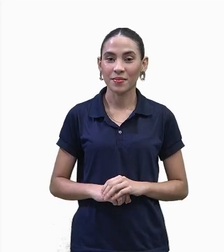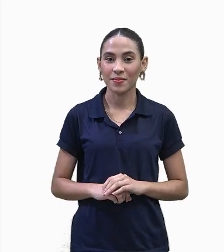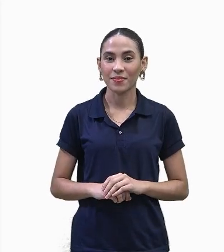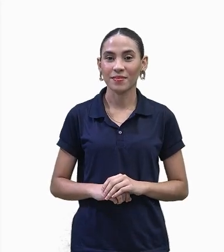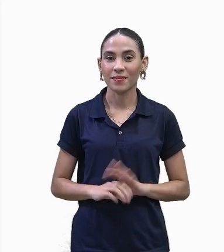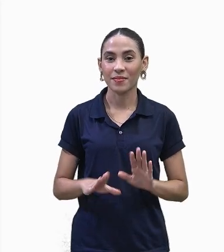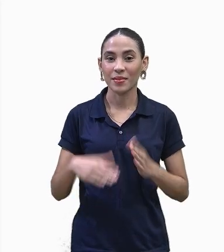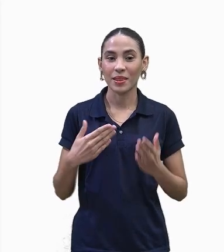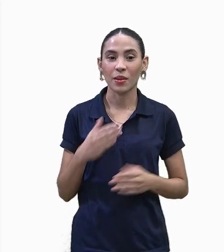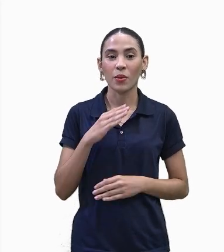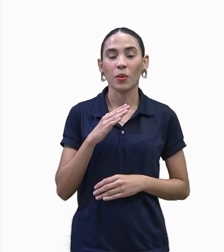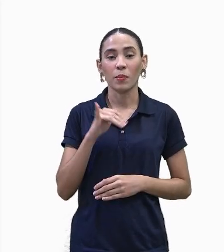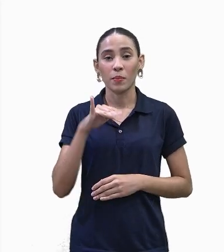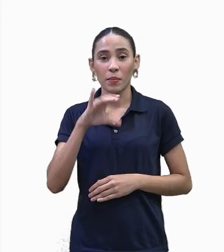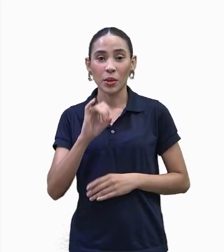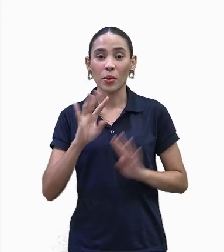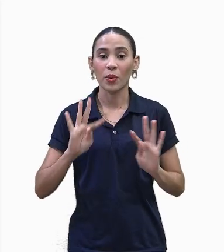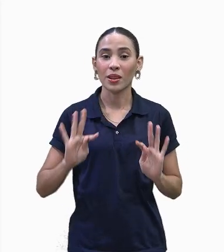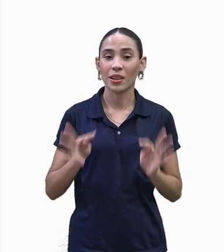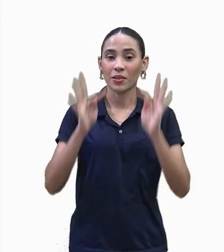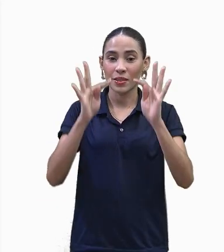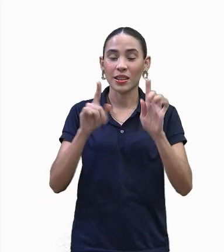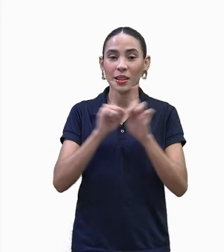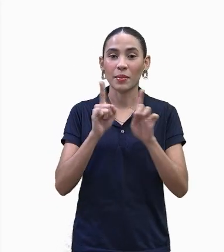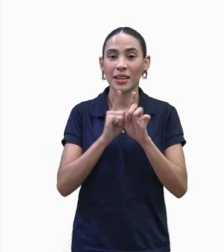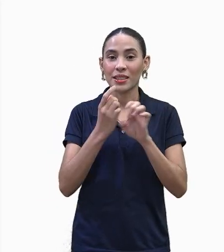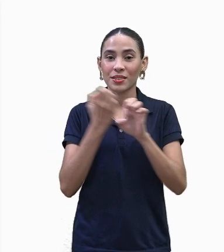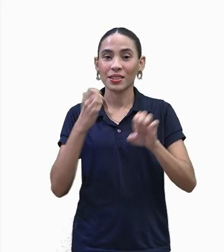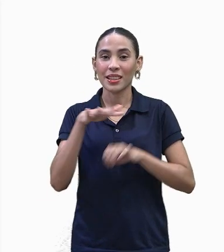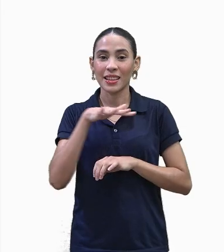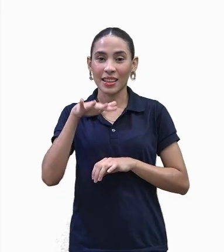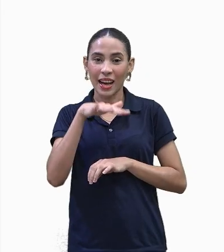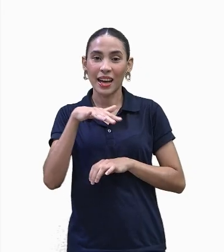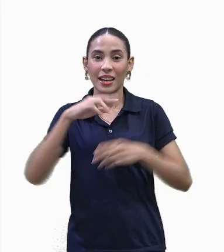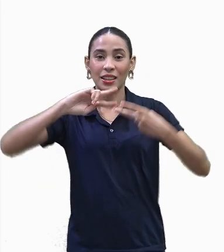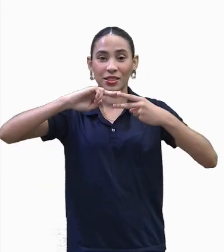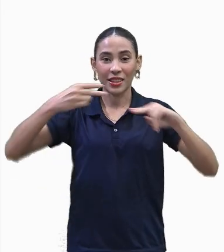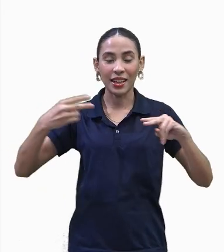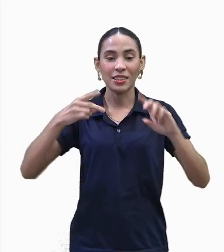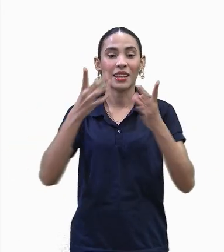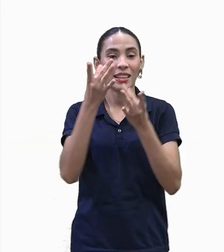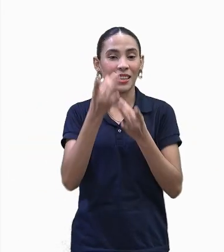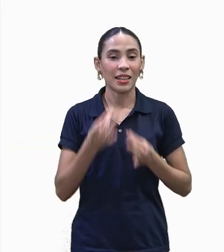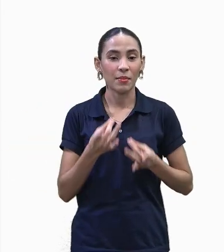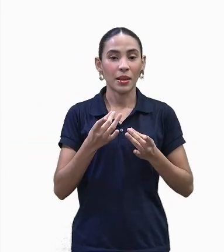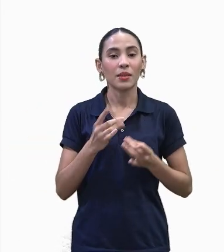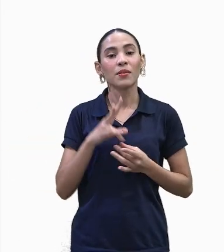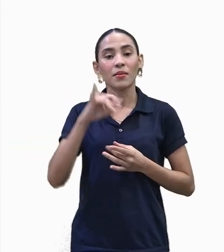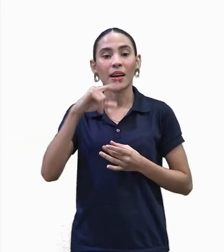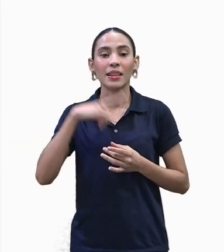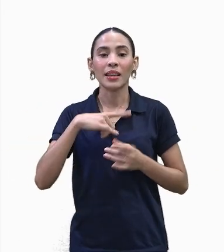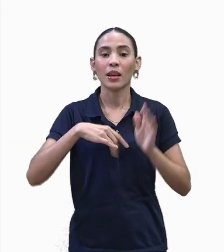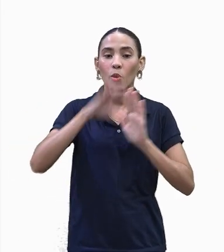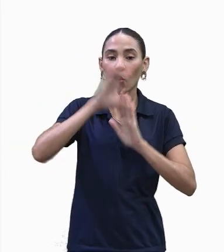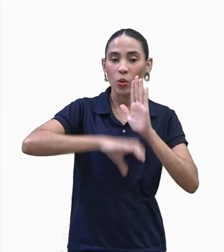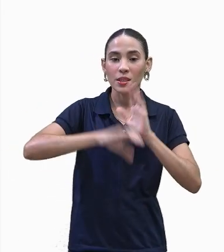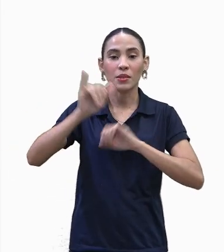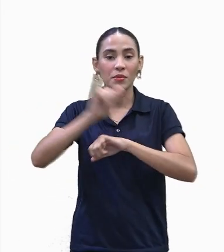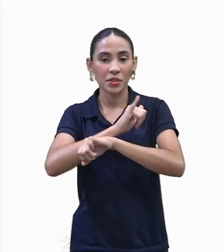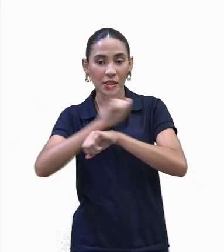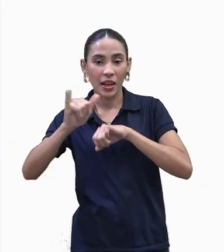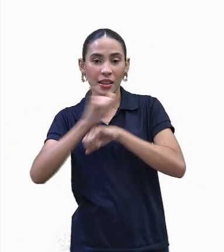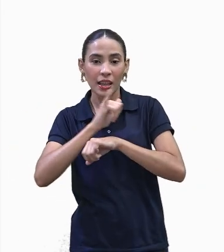hoje, veremos biotecnologia e engenharia genética, e o detalhamento abrange conceitos e